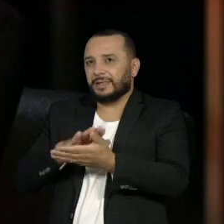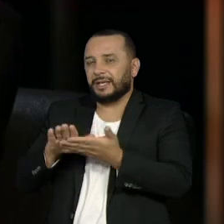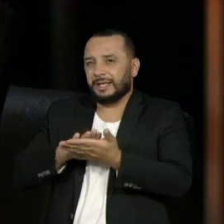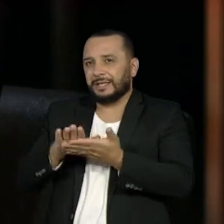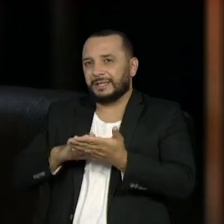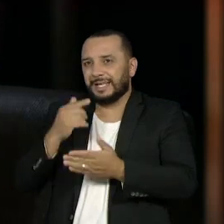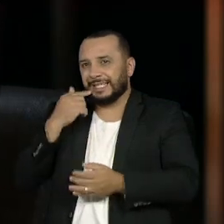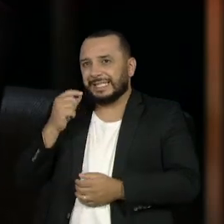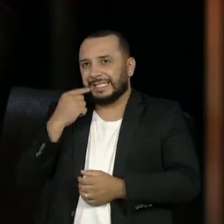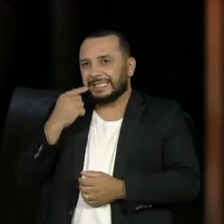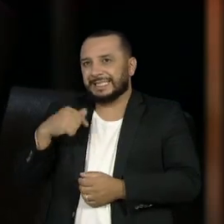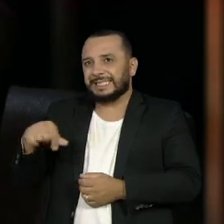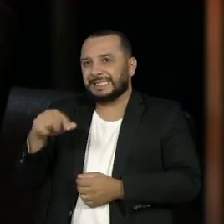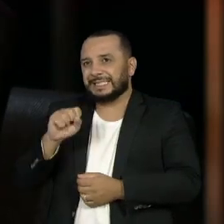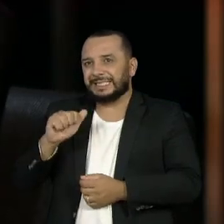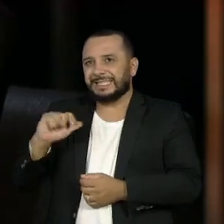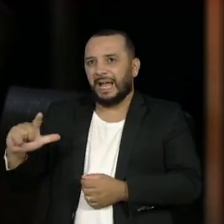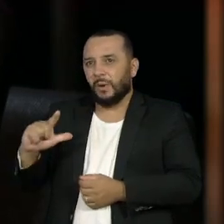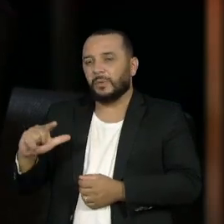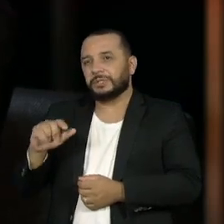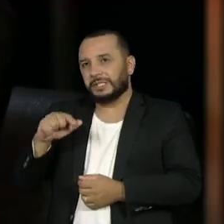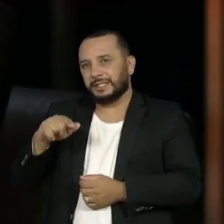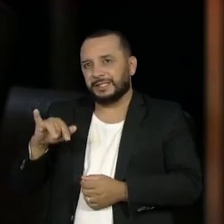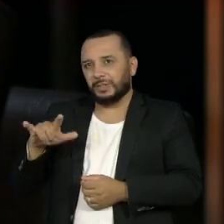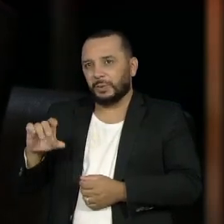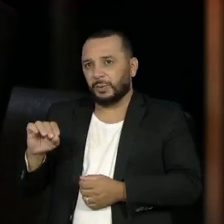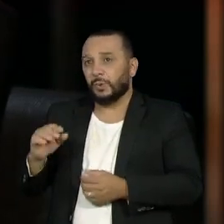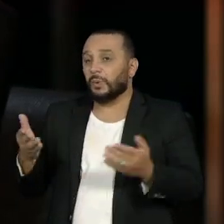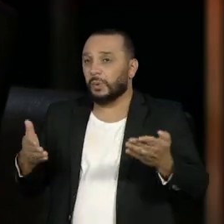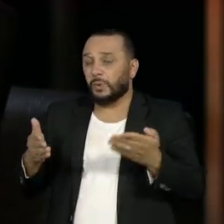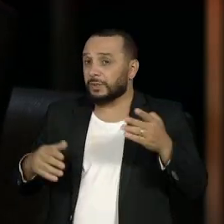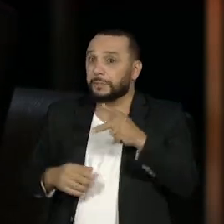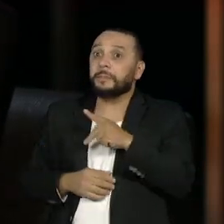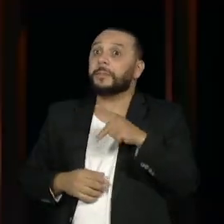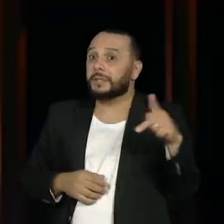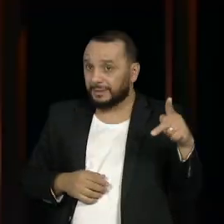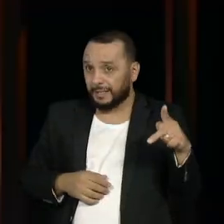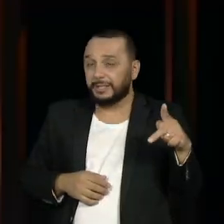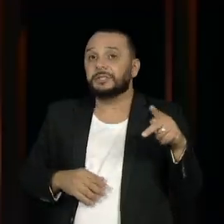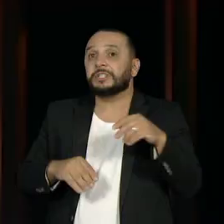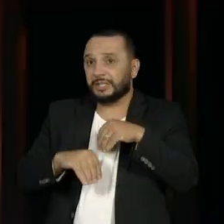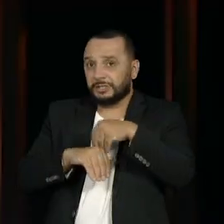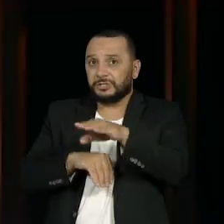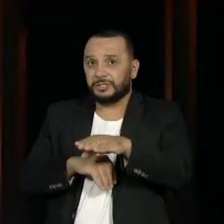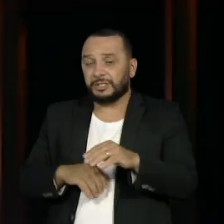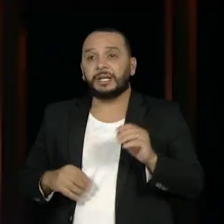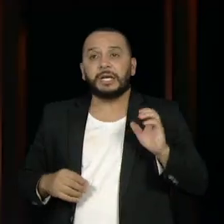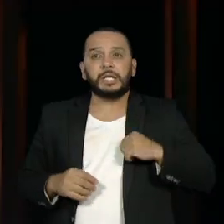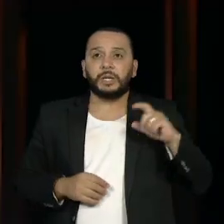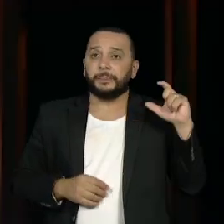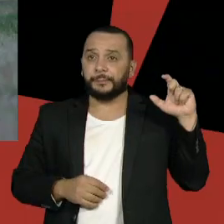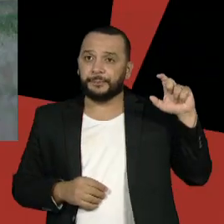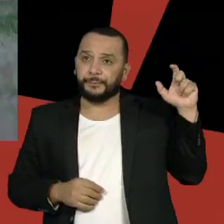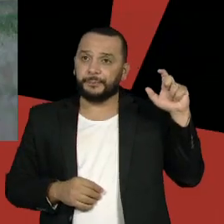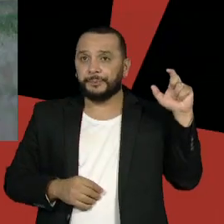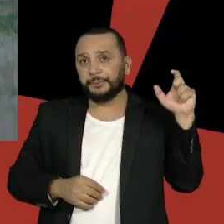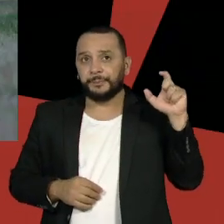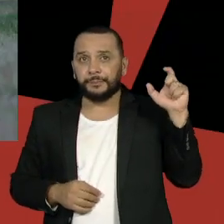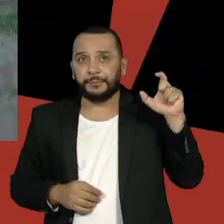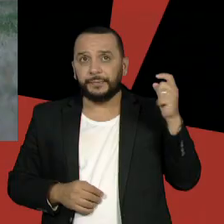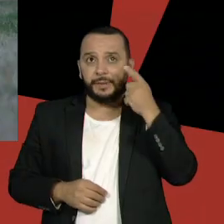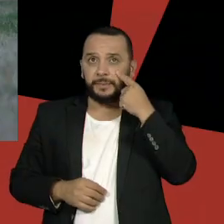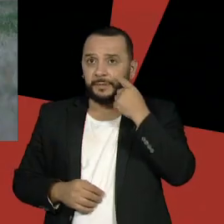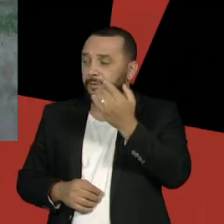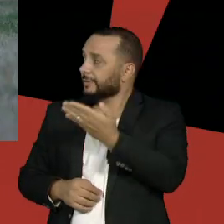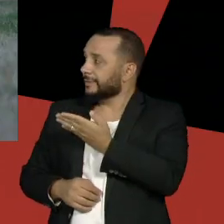contrário e hoje nós temos um 13 dentes que indica a garota-propaganda portuguesa assim com a caixinha do livro